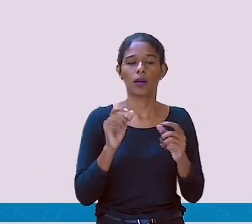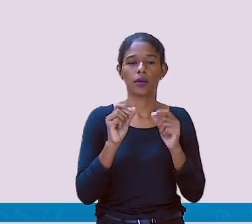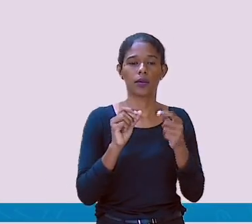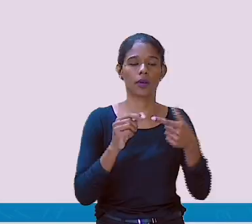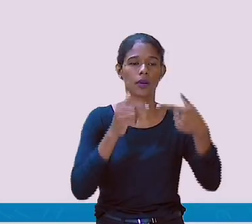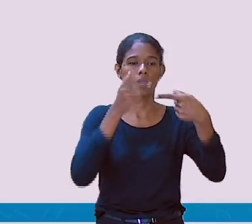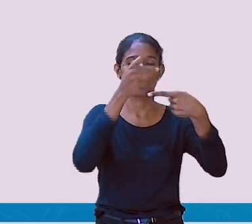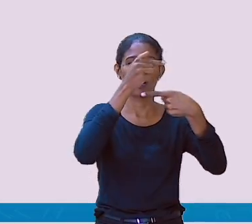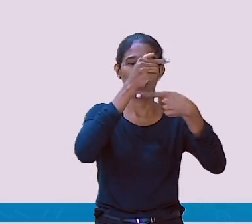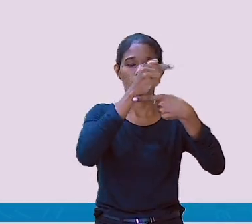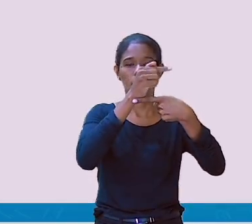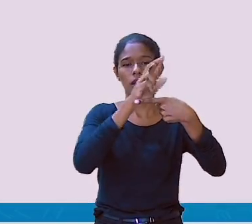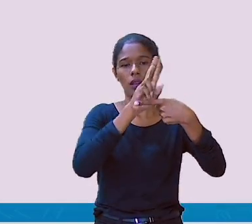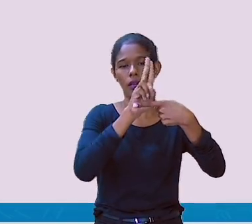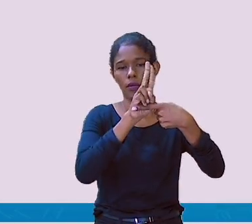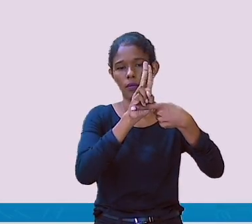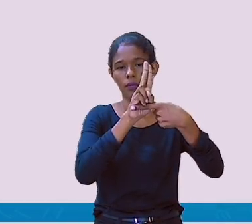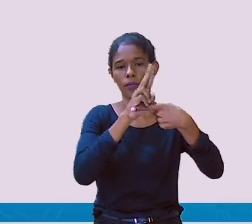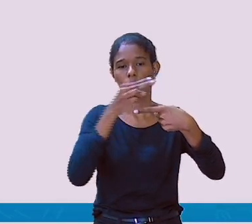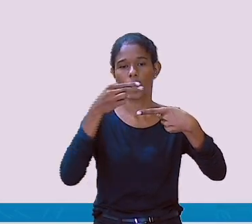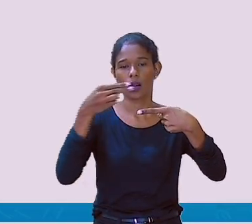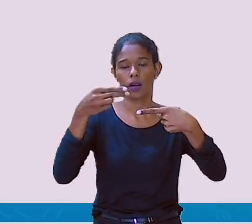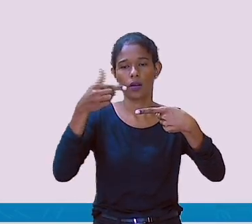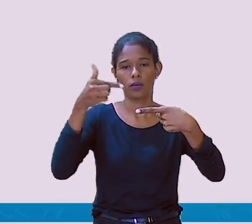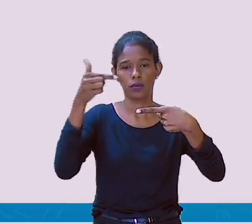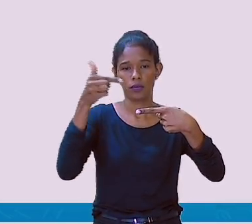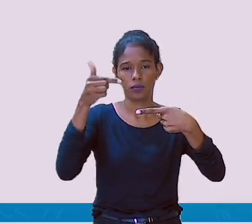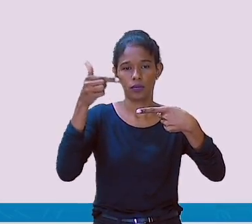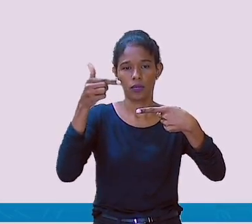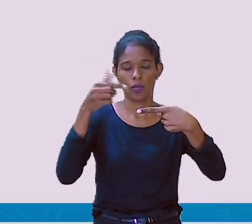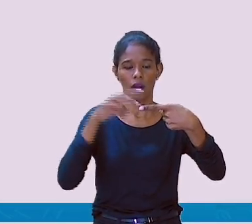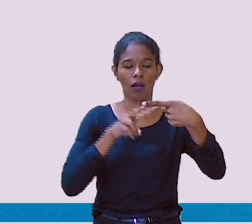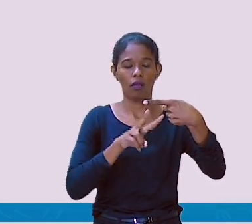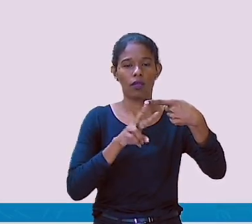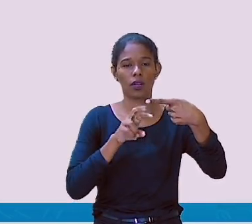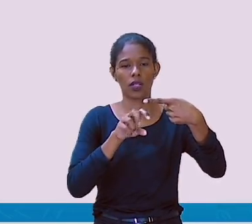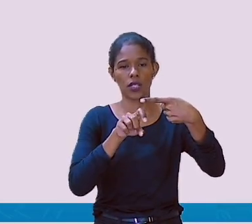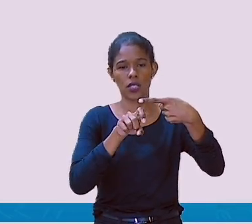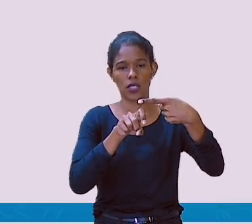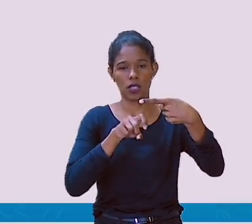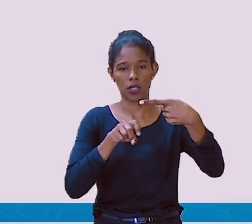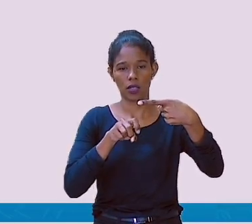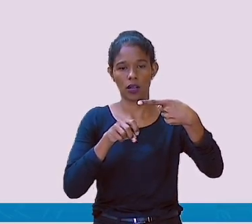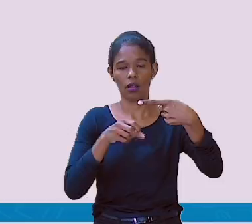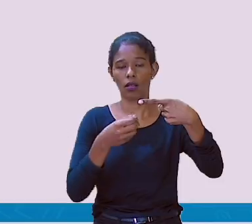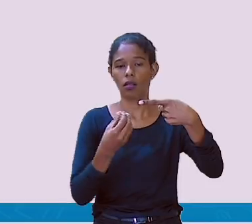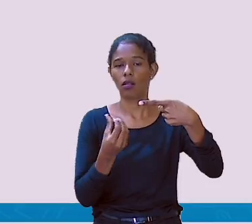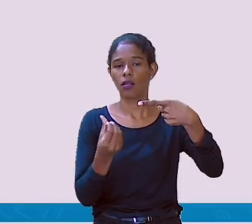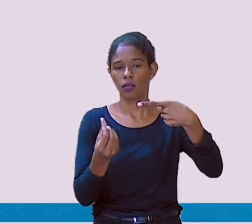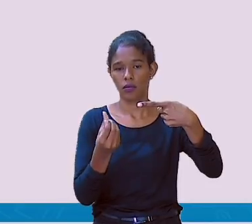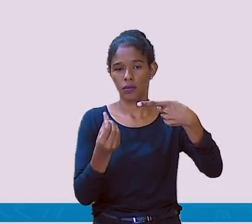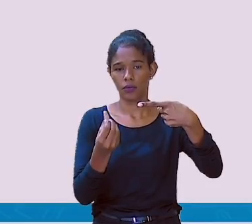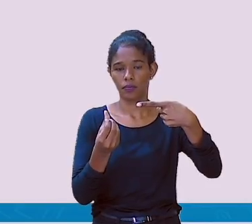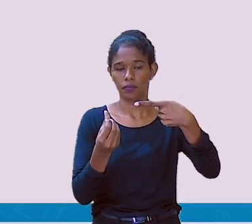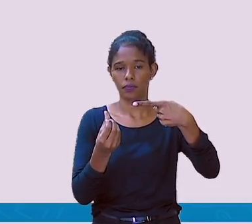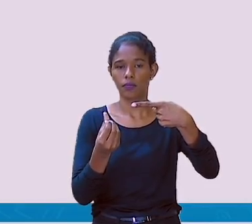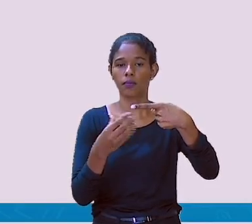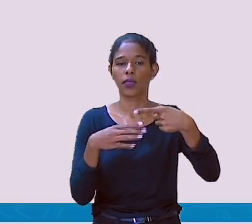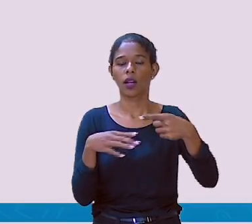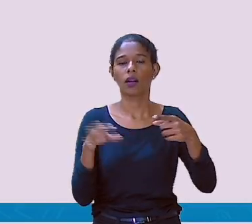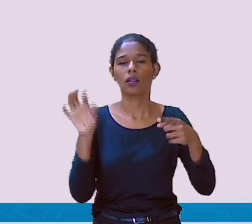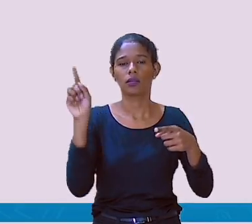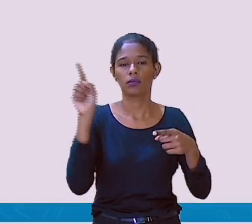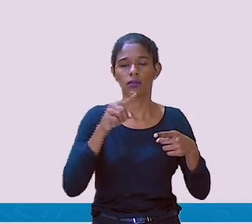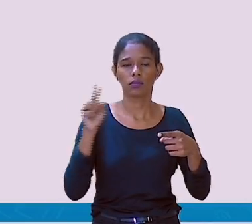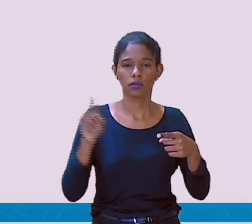TU, a medida é 2 centímetros. VX, 6 centímetros. Vamos simplificar a